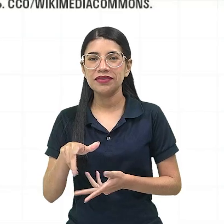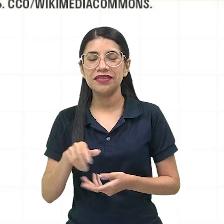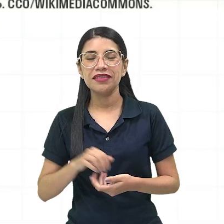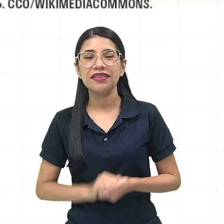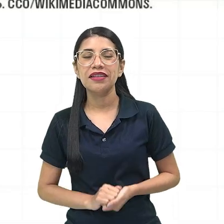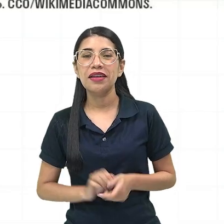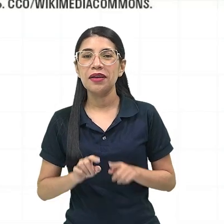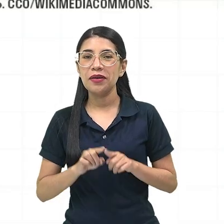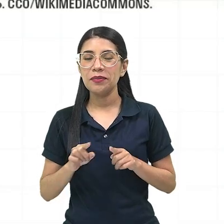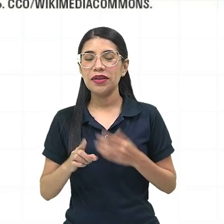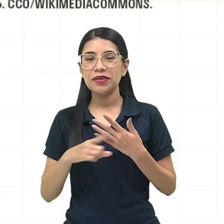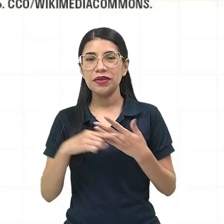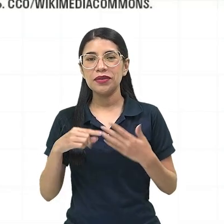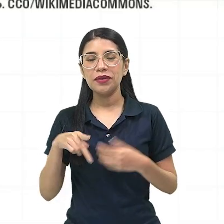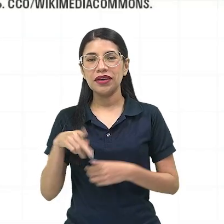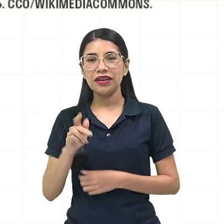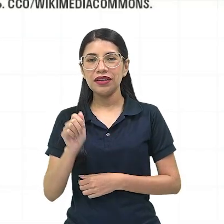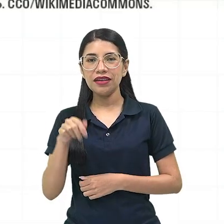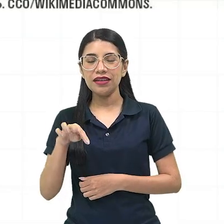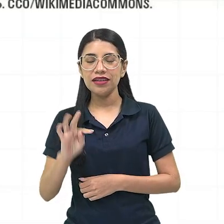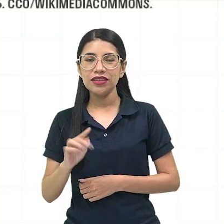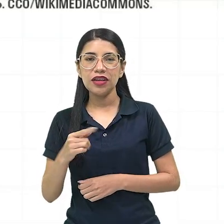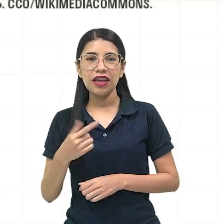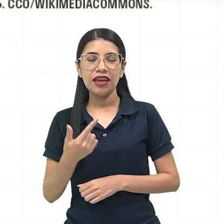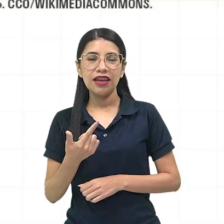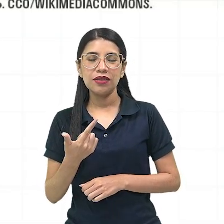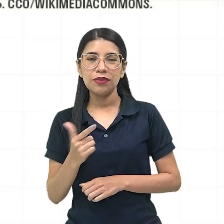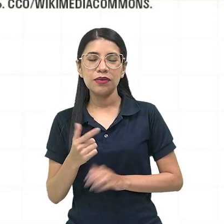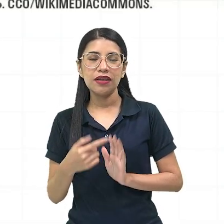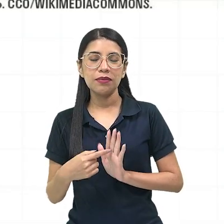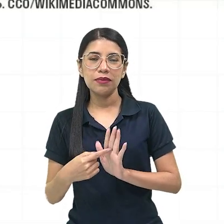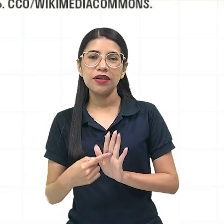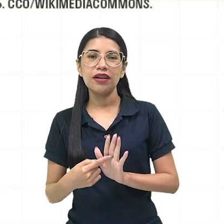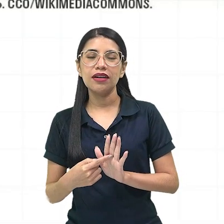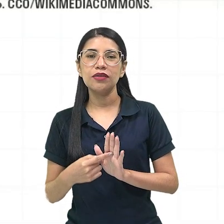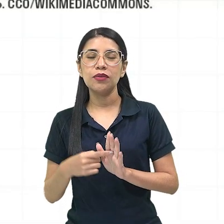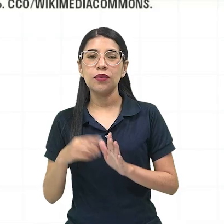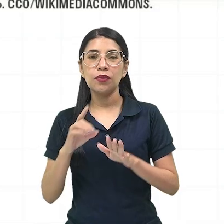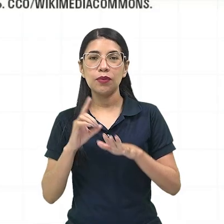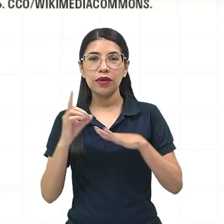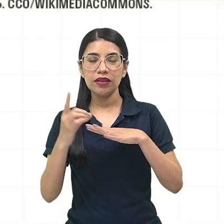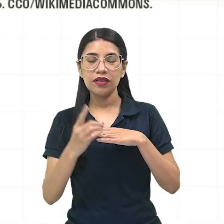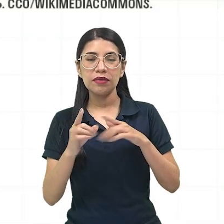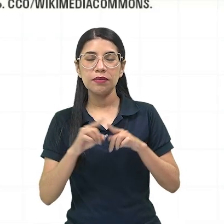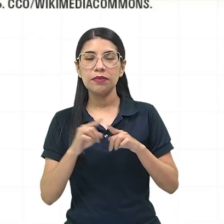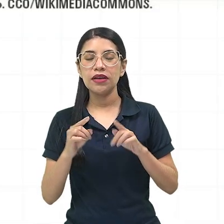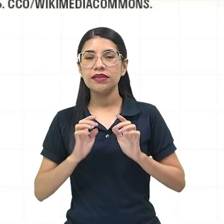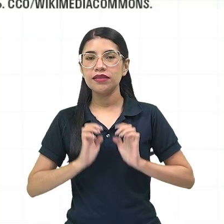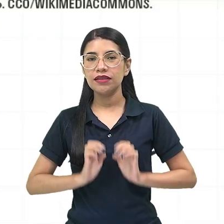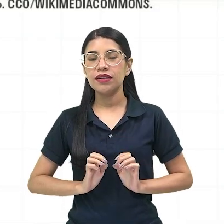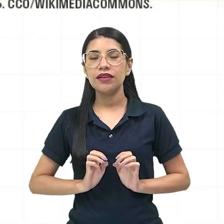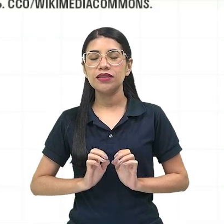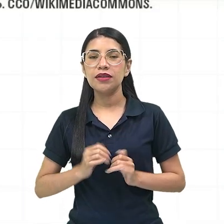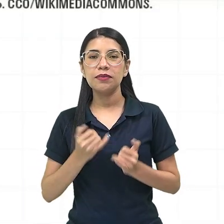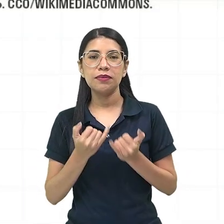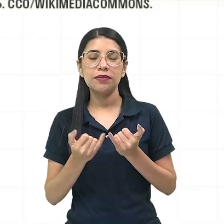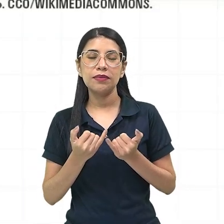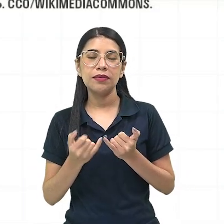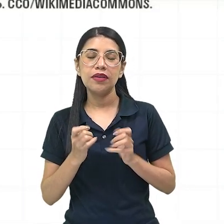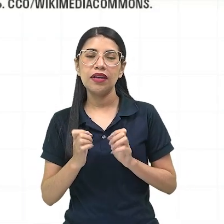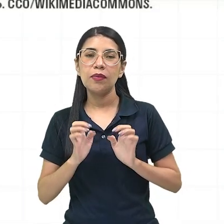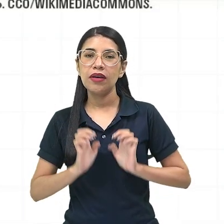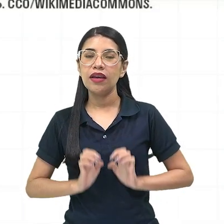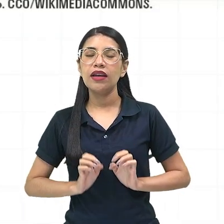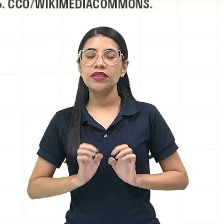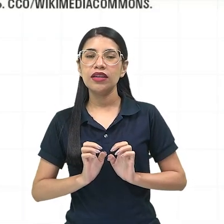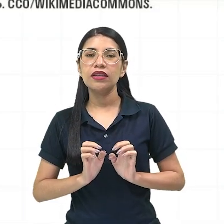Kant não aponte para uma divindade, sua ética ressoa para muitos como uma ética